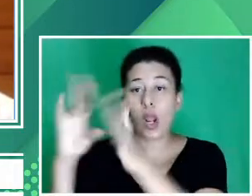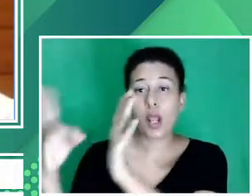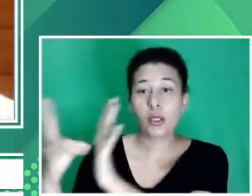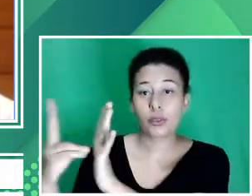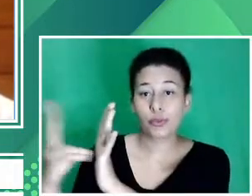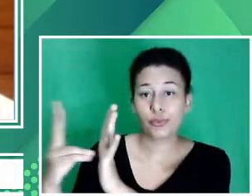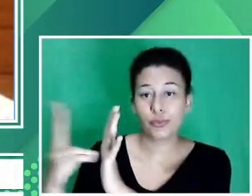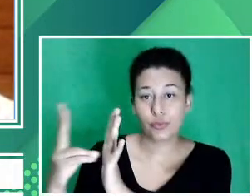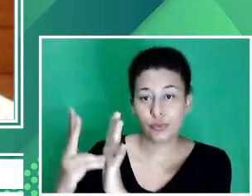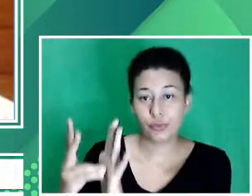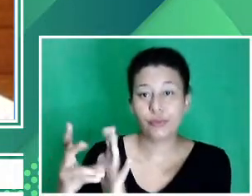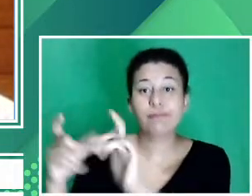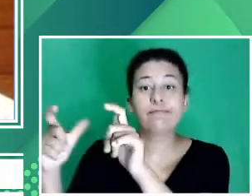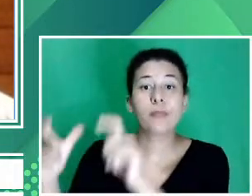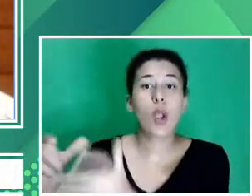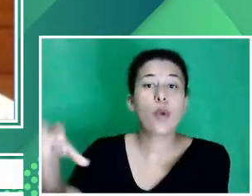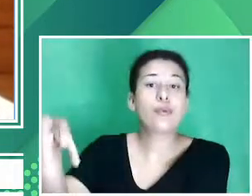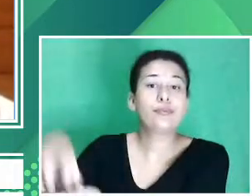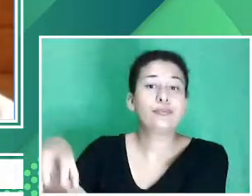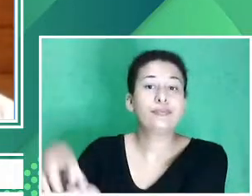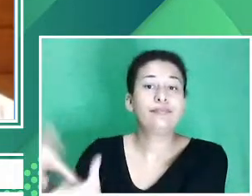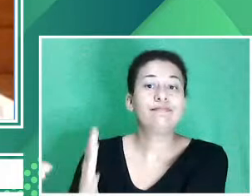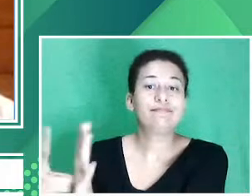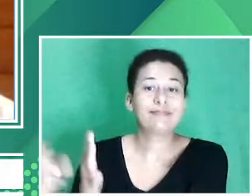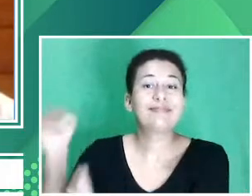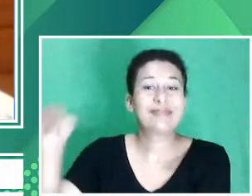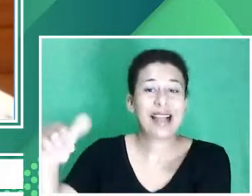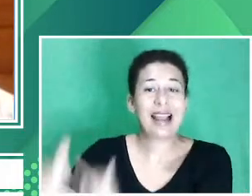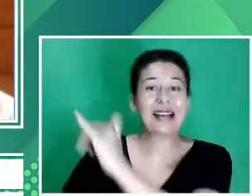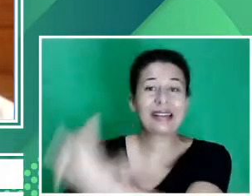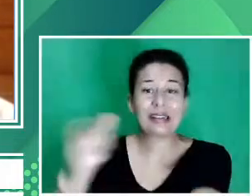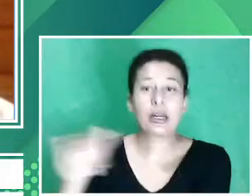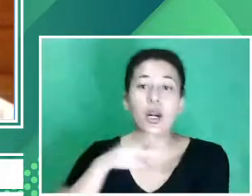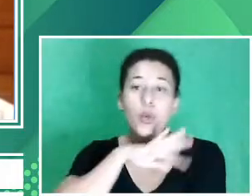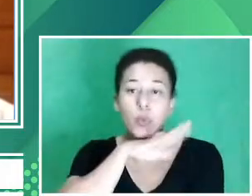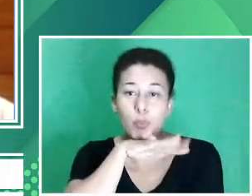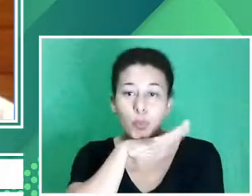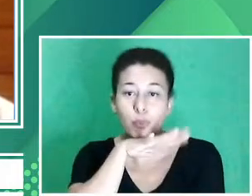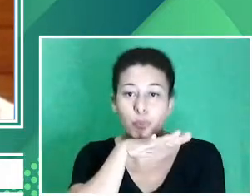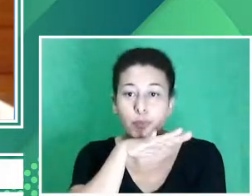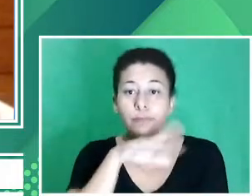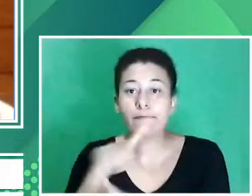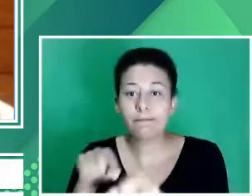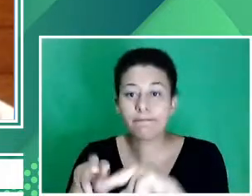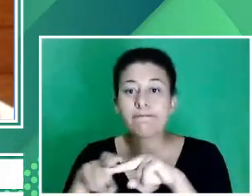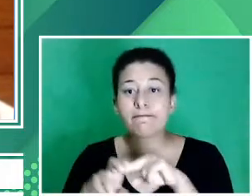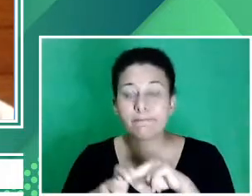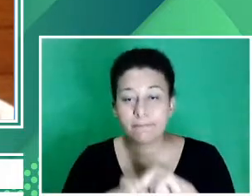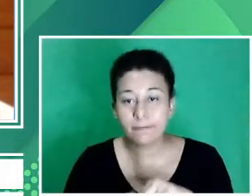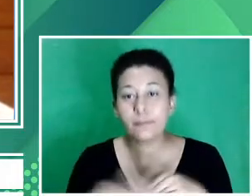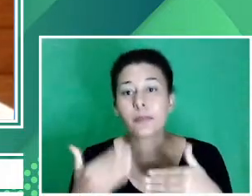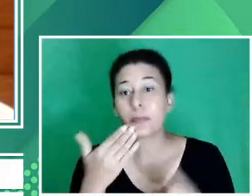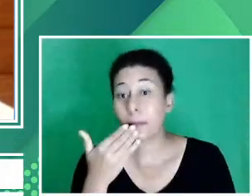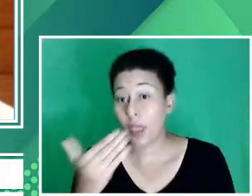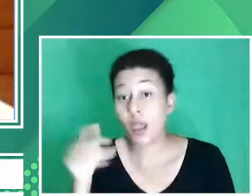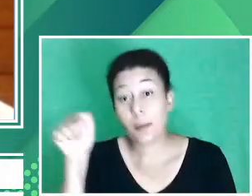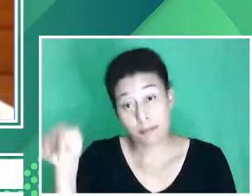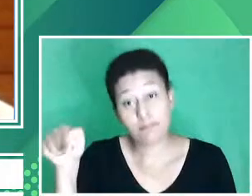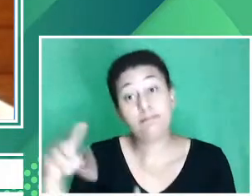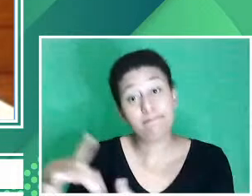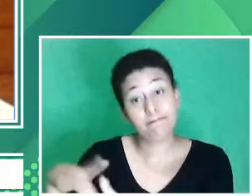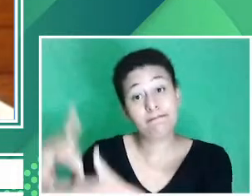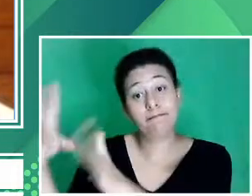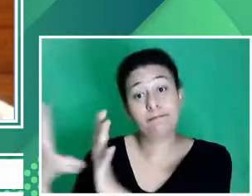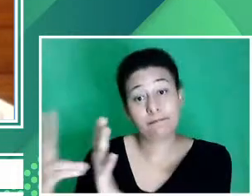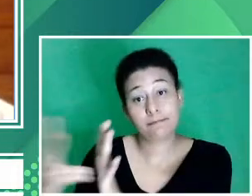com conexão instável à internet. Então, vamos solicitar a ele que grave a conferência de abertura que